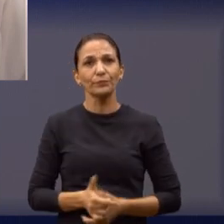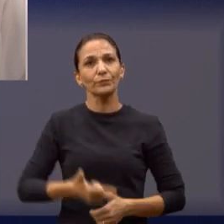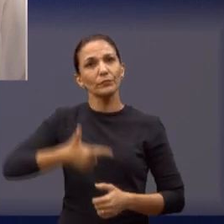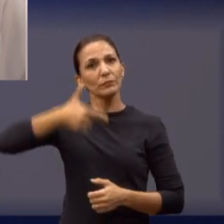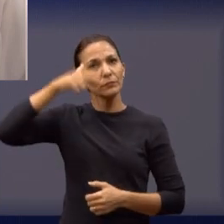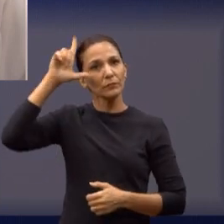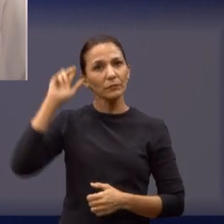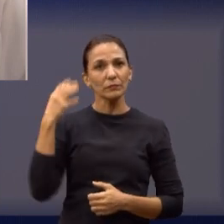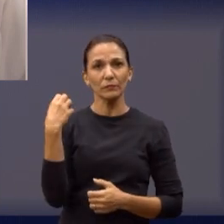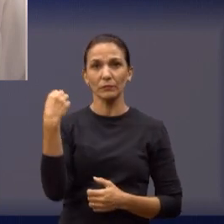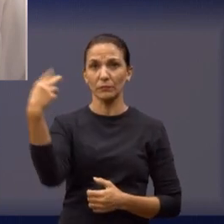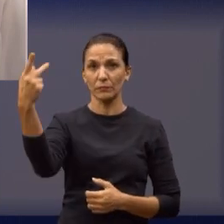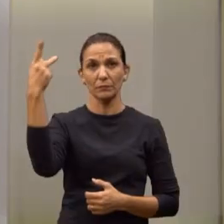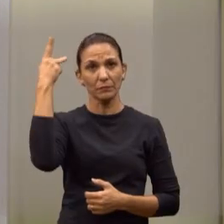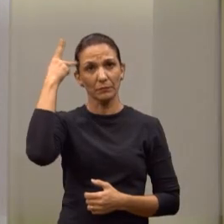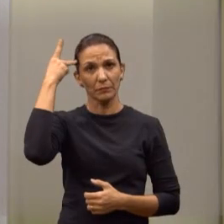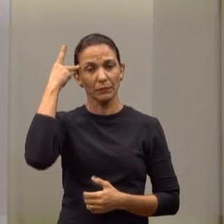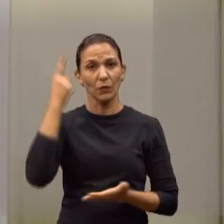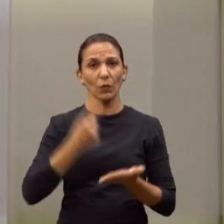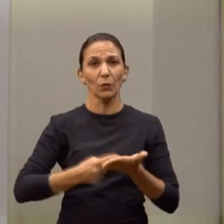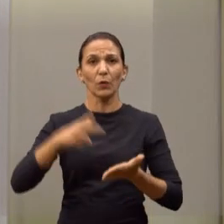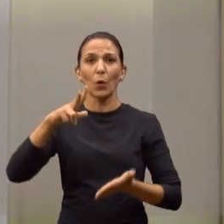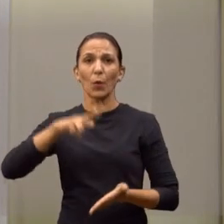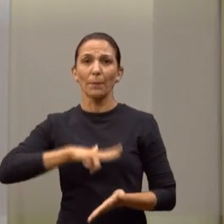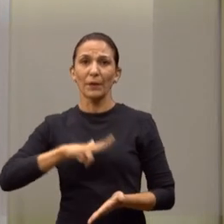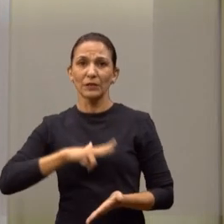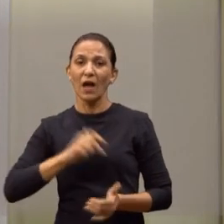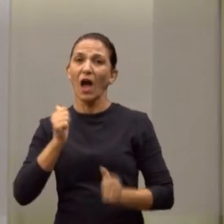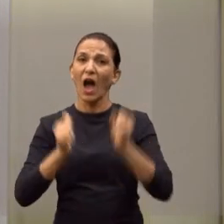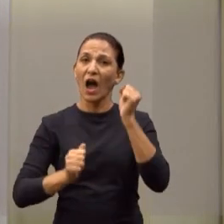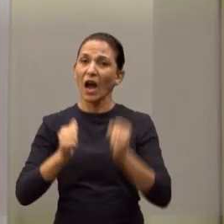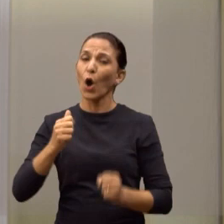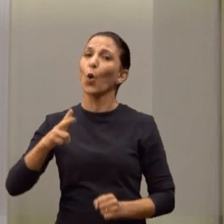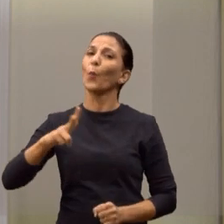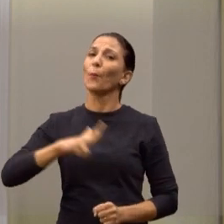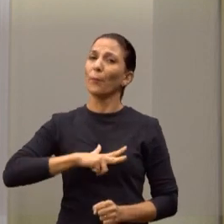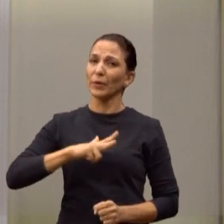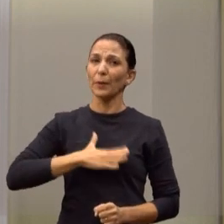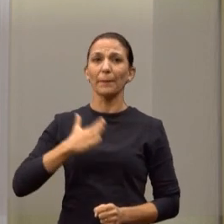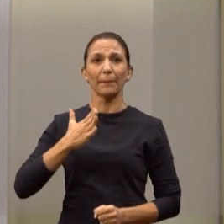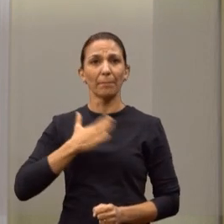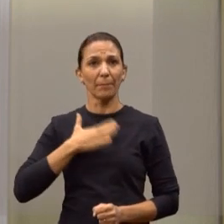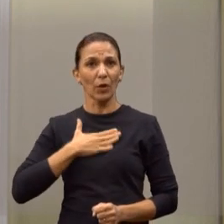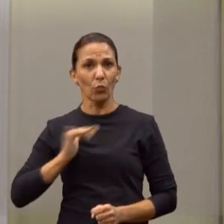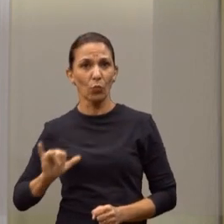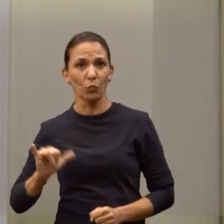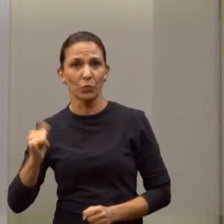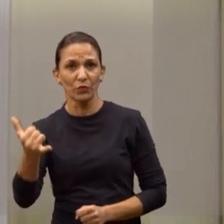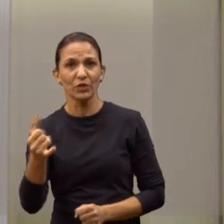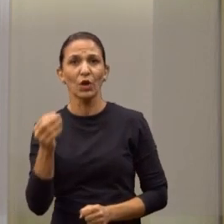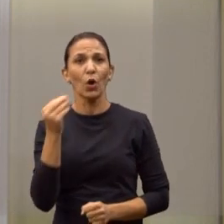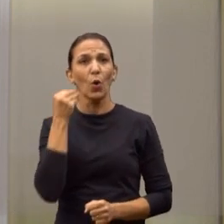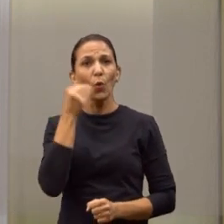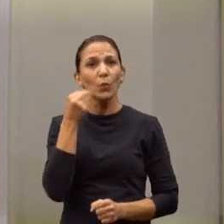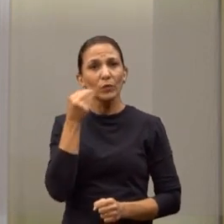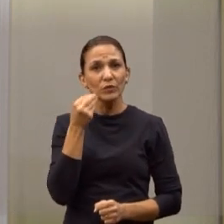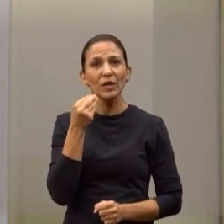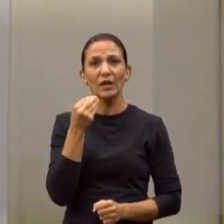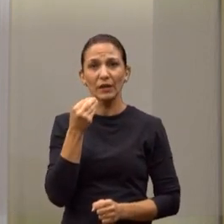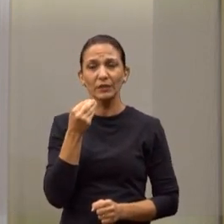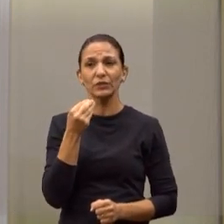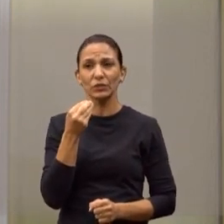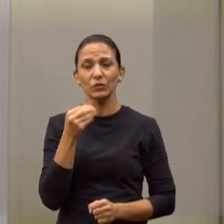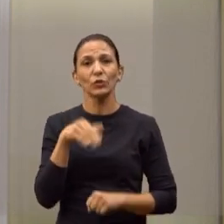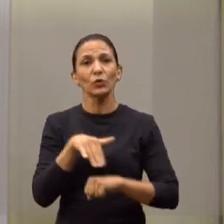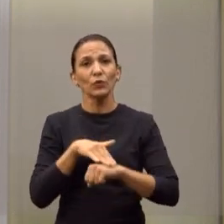uma agenda particular com meu carro particular também e aproveitei a oportunidade com